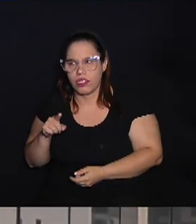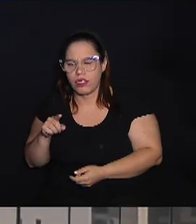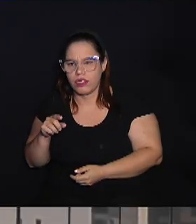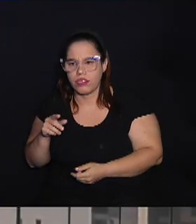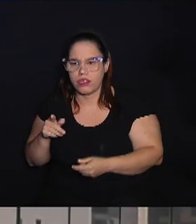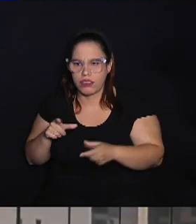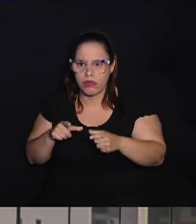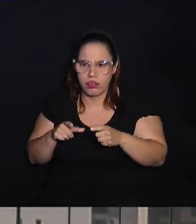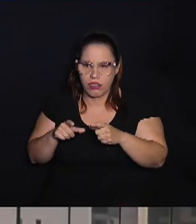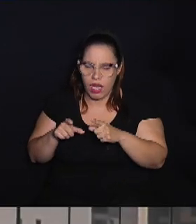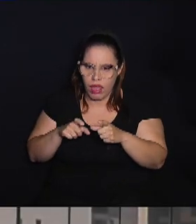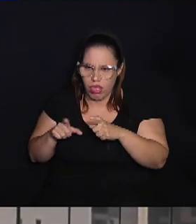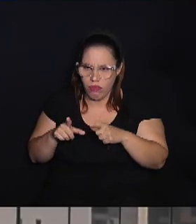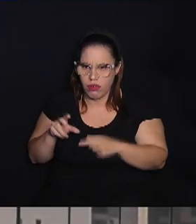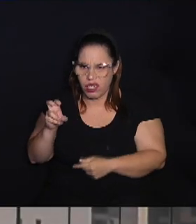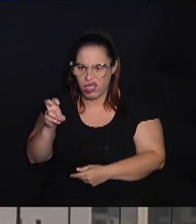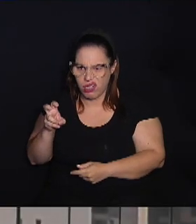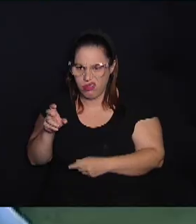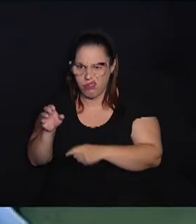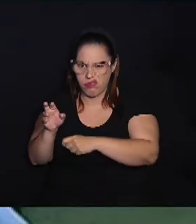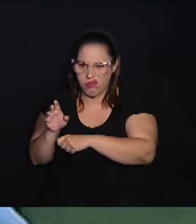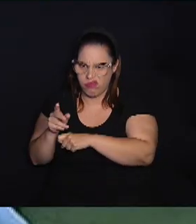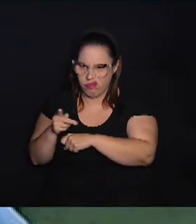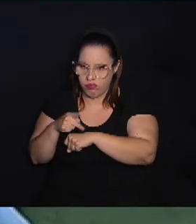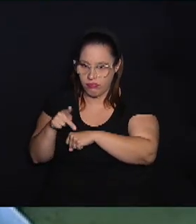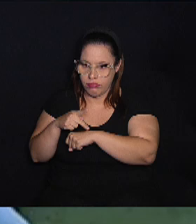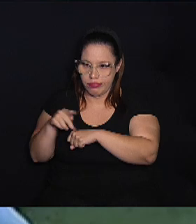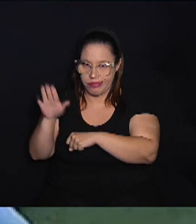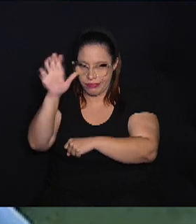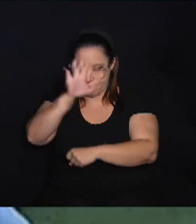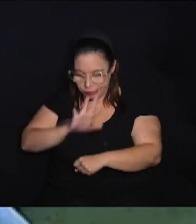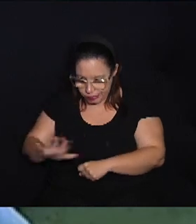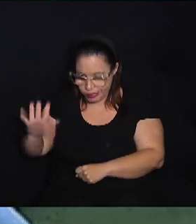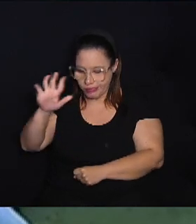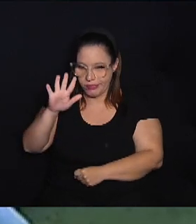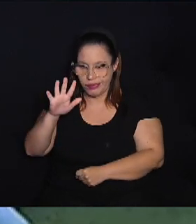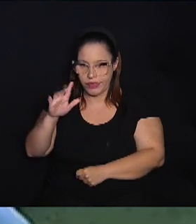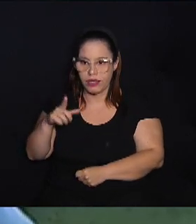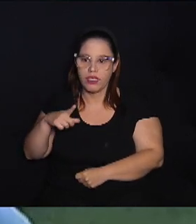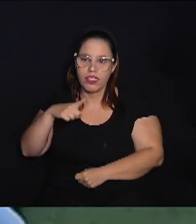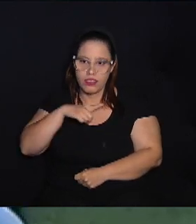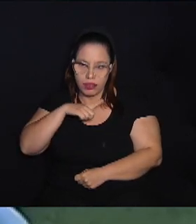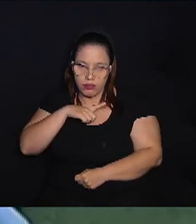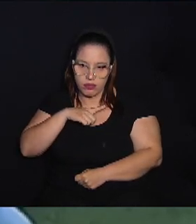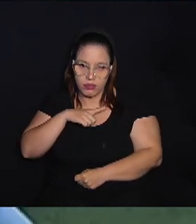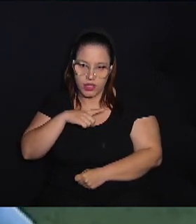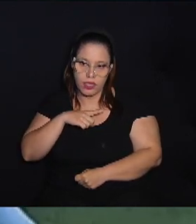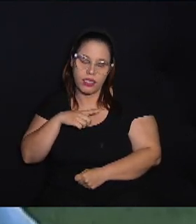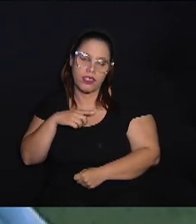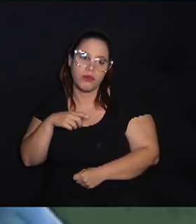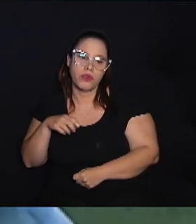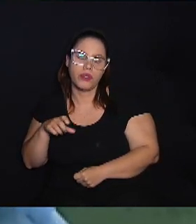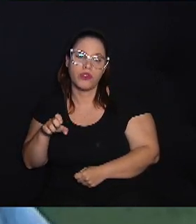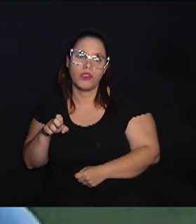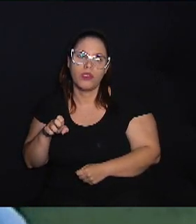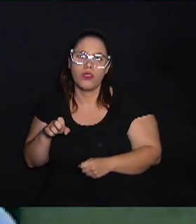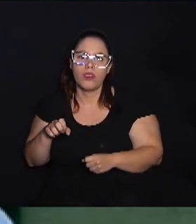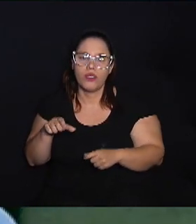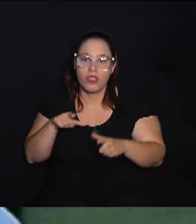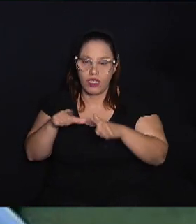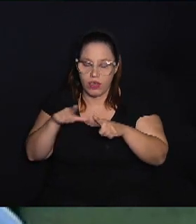sede seja em São Paulo? Isso, nós temos cooperativas nas 5 macro-regiões, né? Norte,